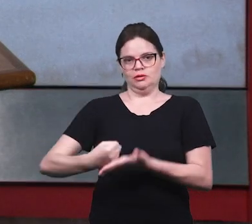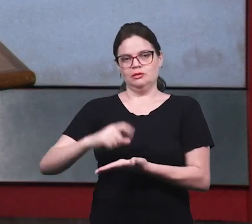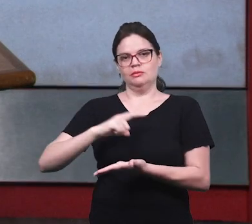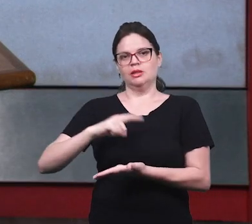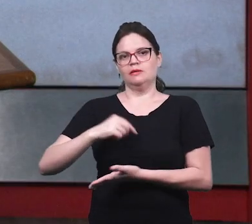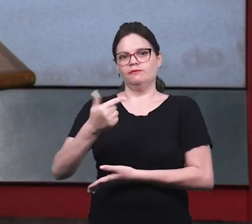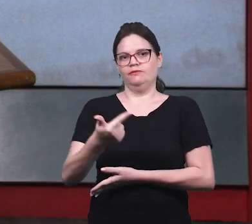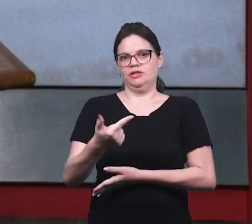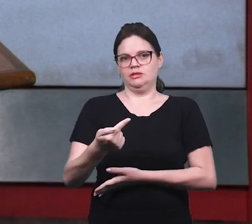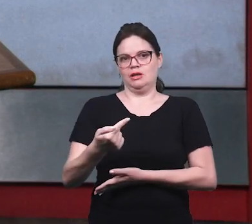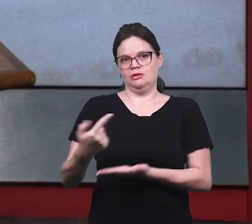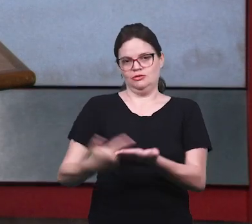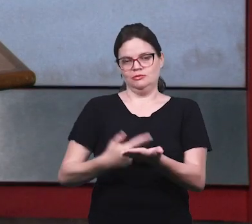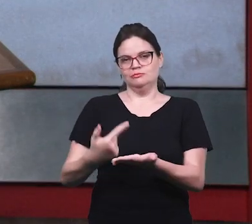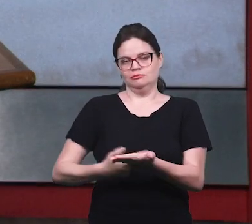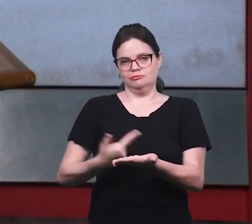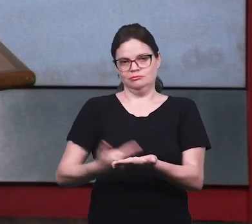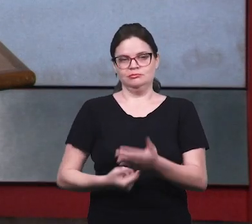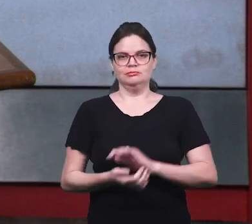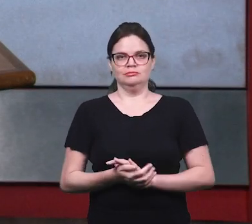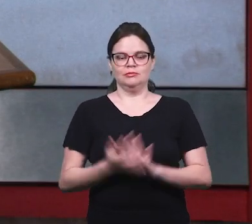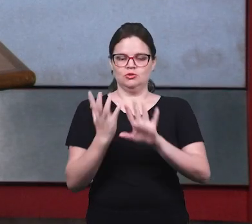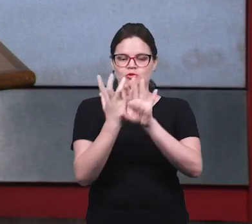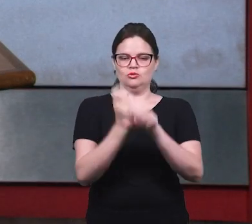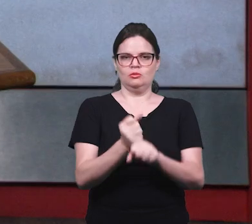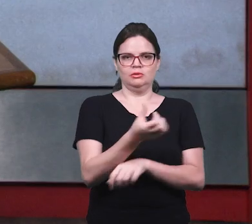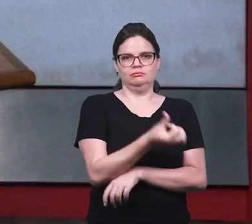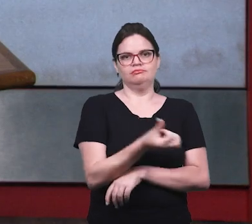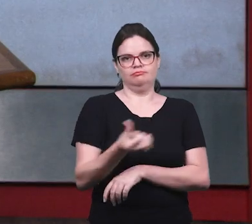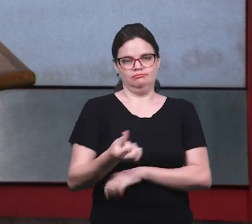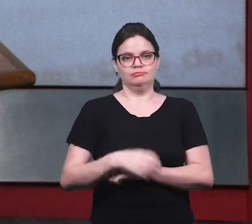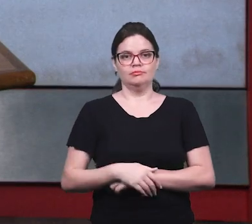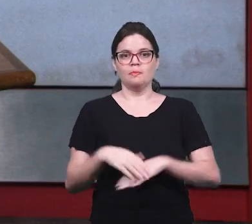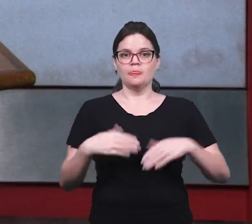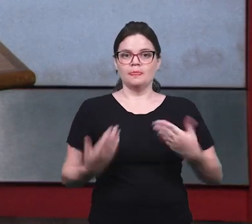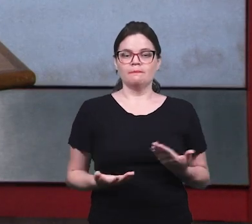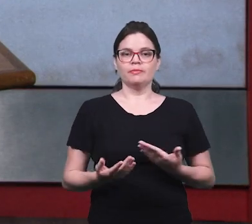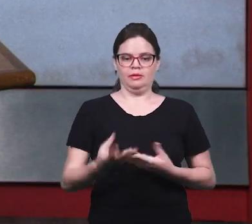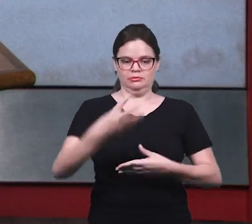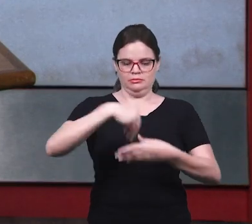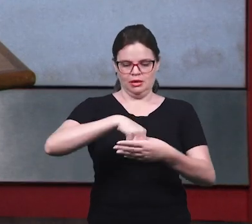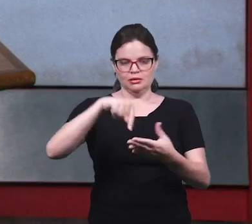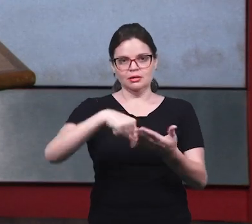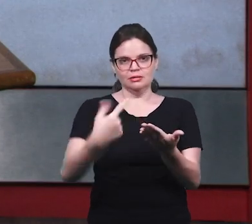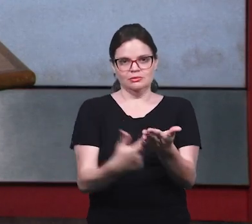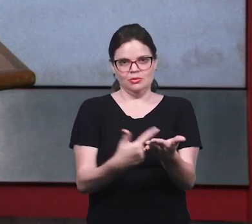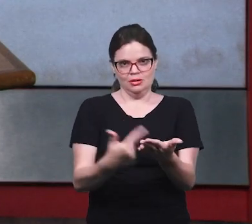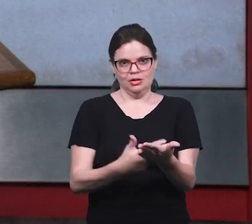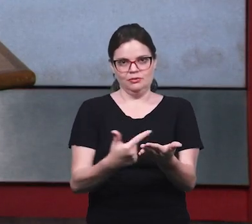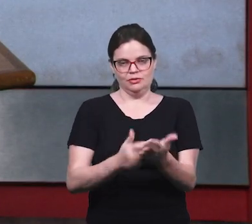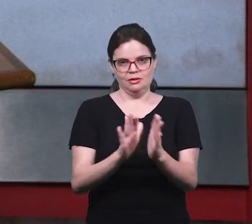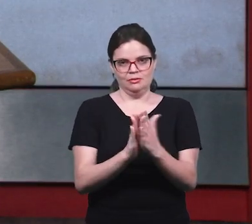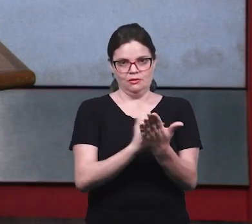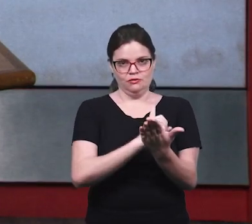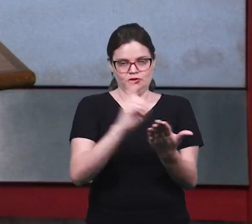contém 27 livros. E é sobre essa Bíblia, a Bíblia cristã, que passaremos a estudar